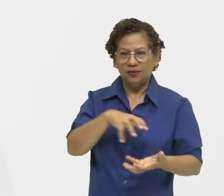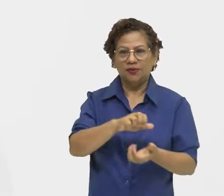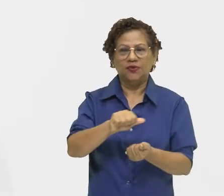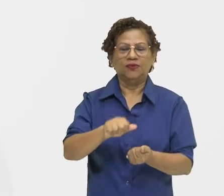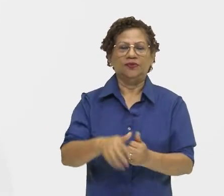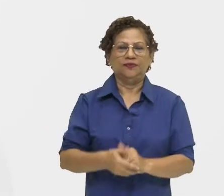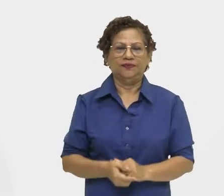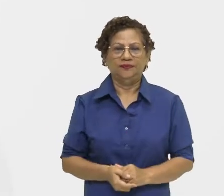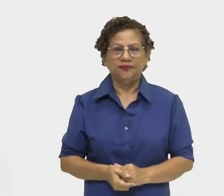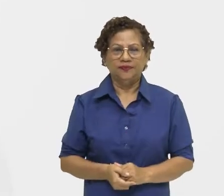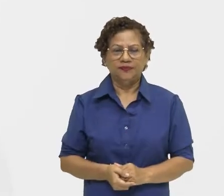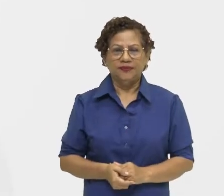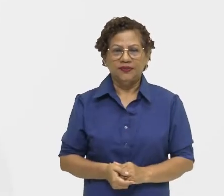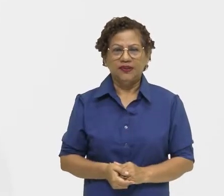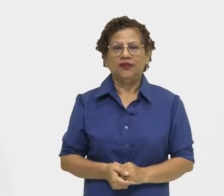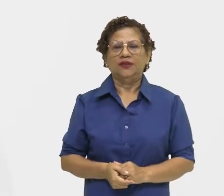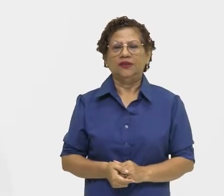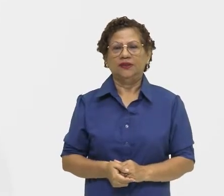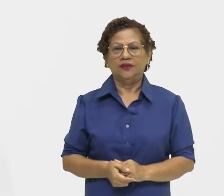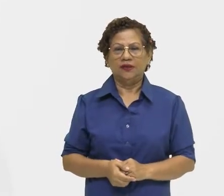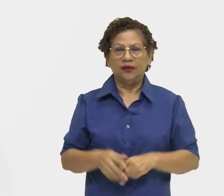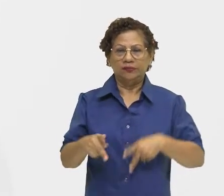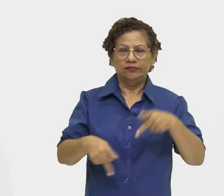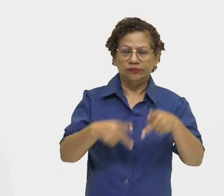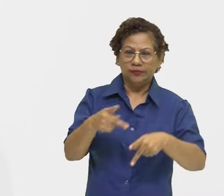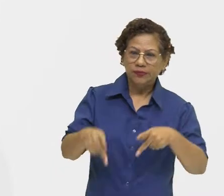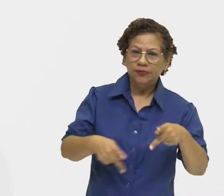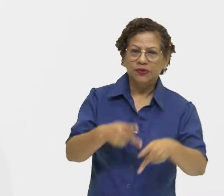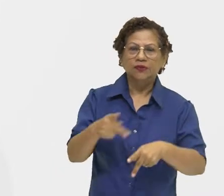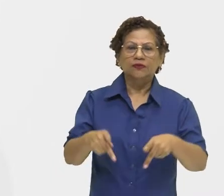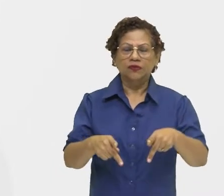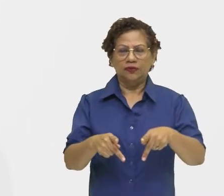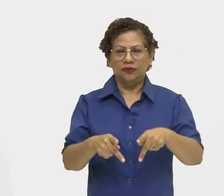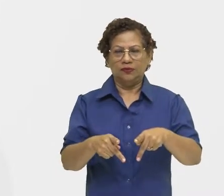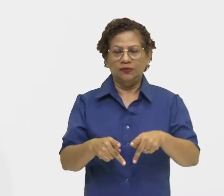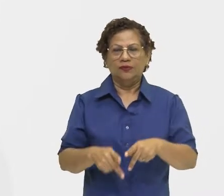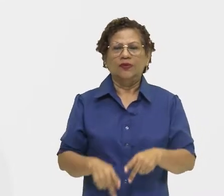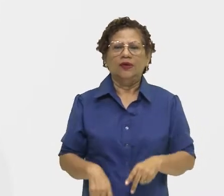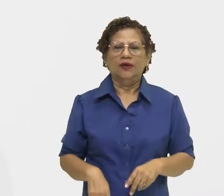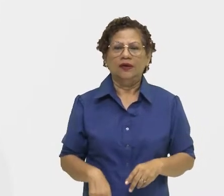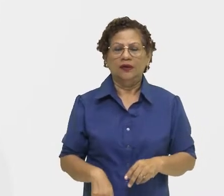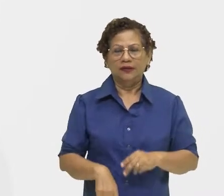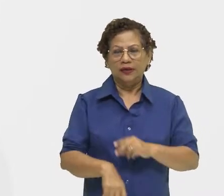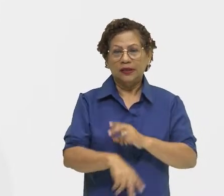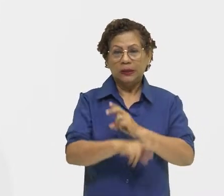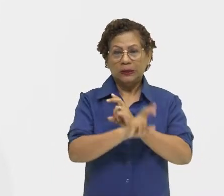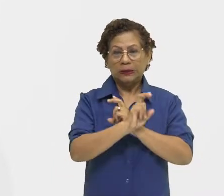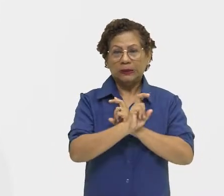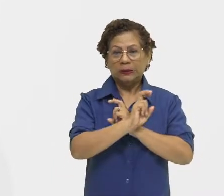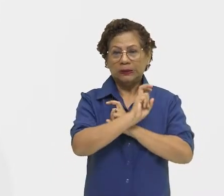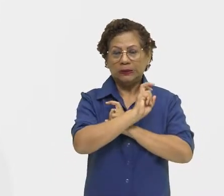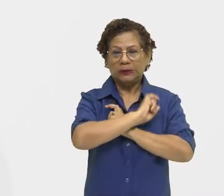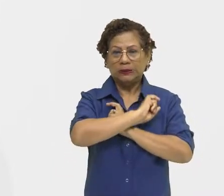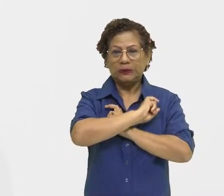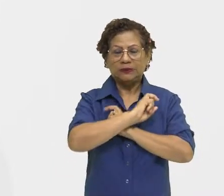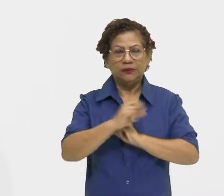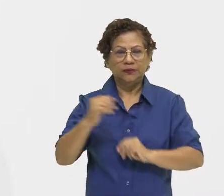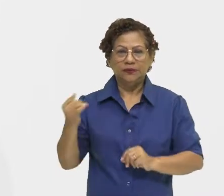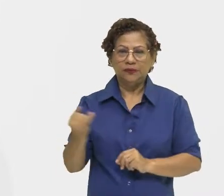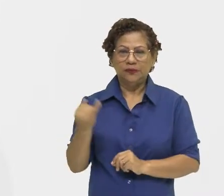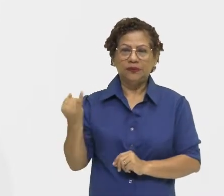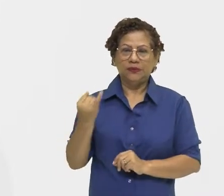A civilização egípcia ela foi extremamente importante no decorrer do processo histórico da